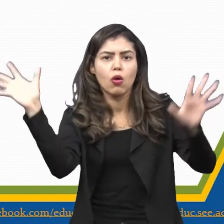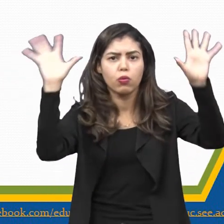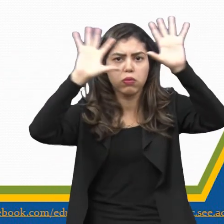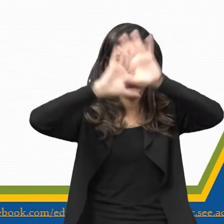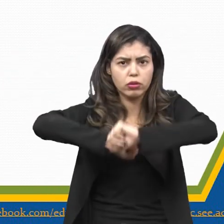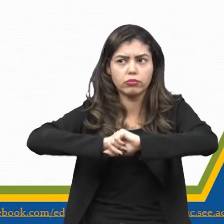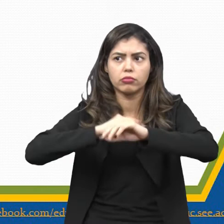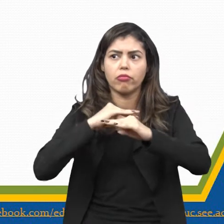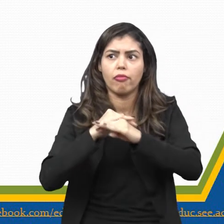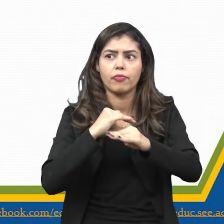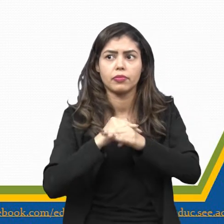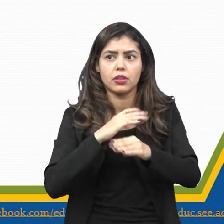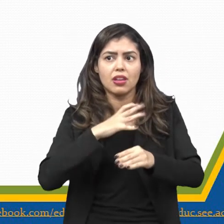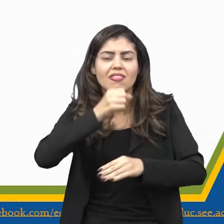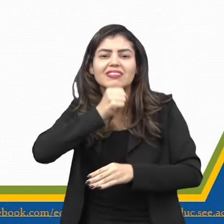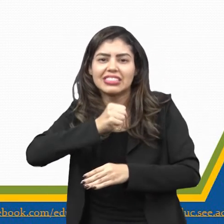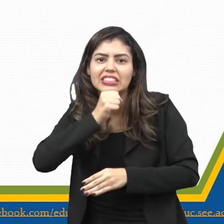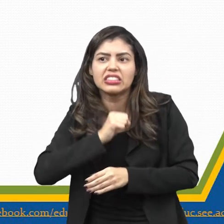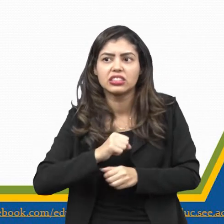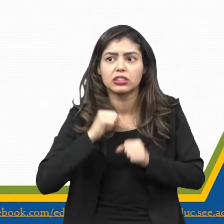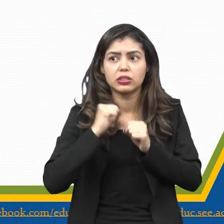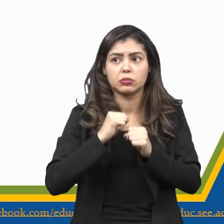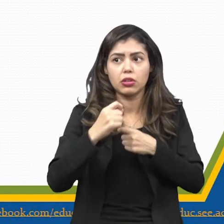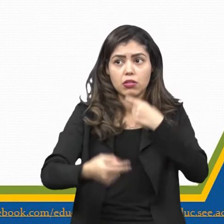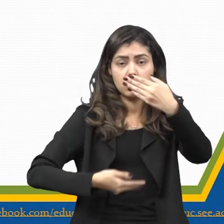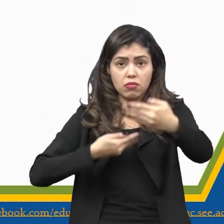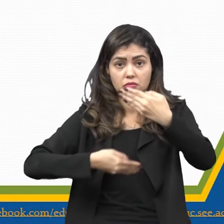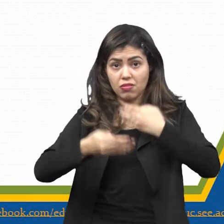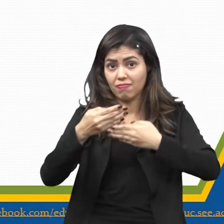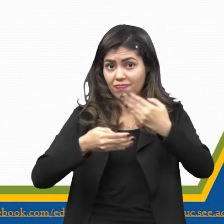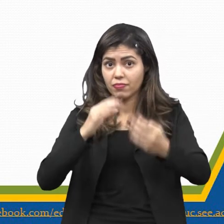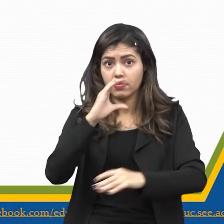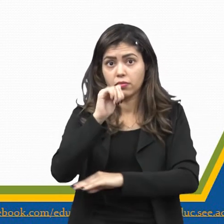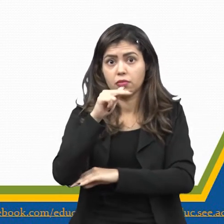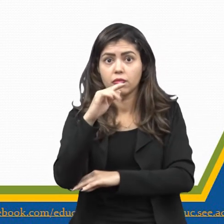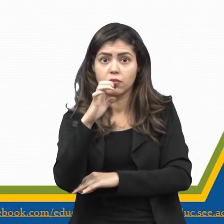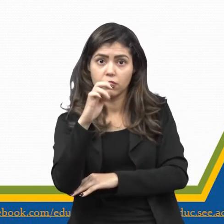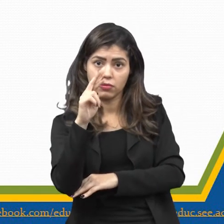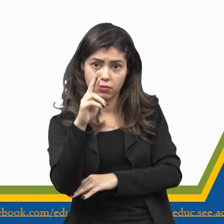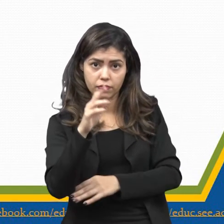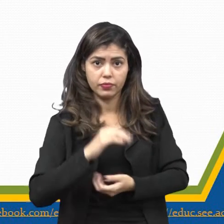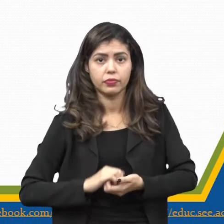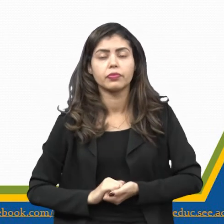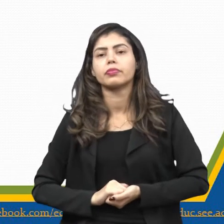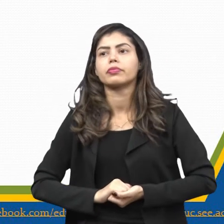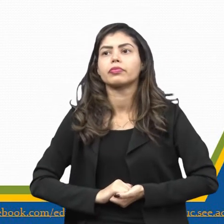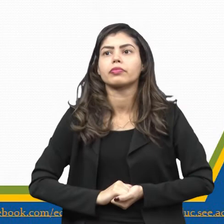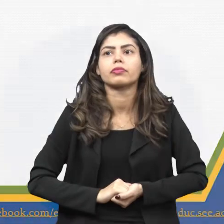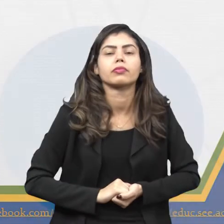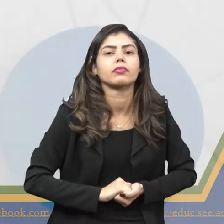célula e também se relaciona com o desenvolvimento do câncer, tá?